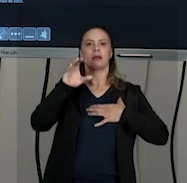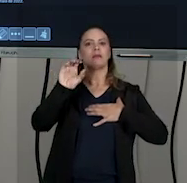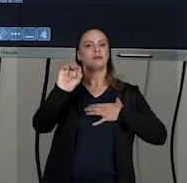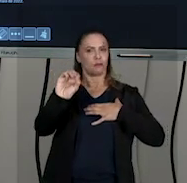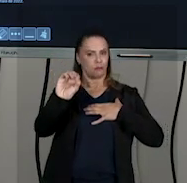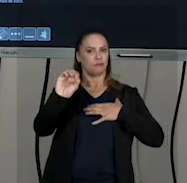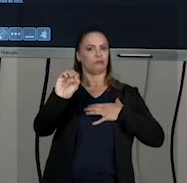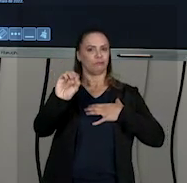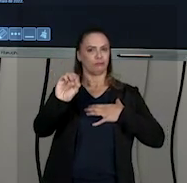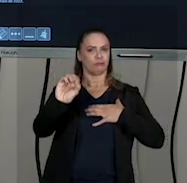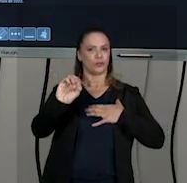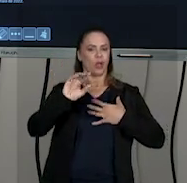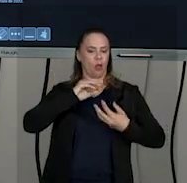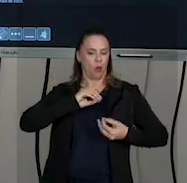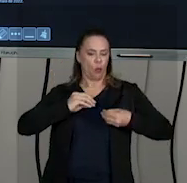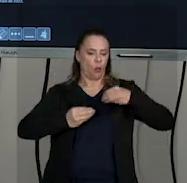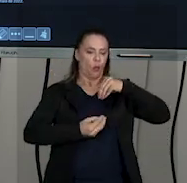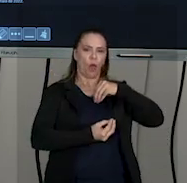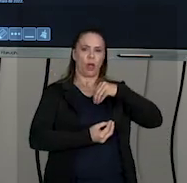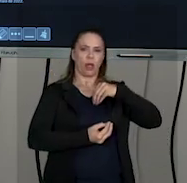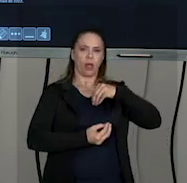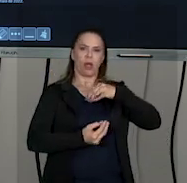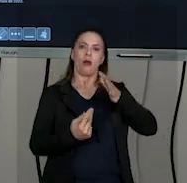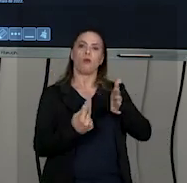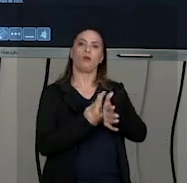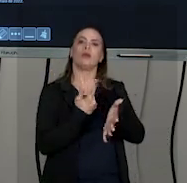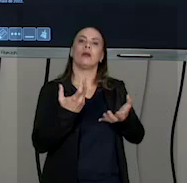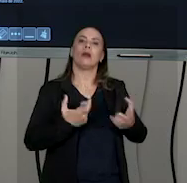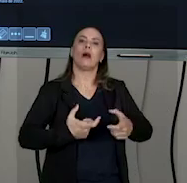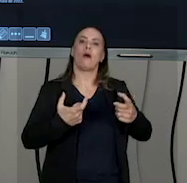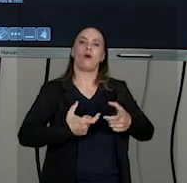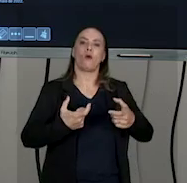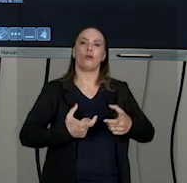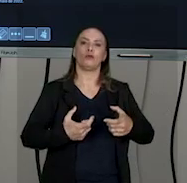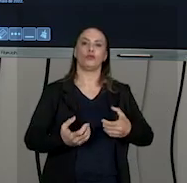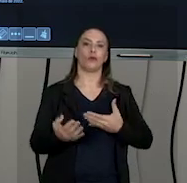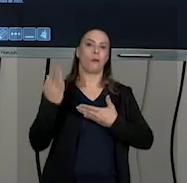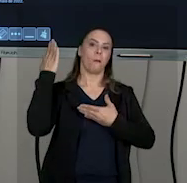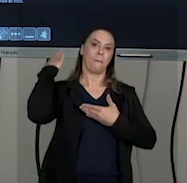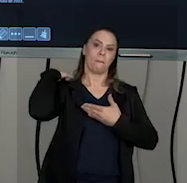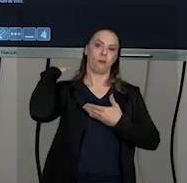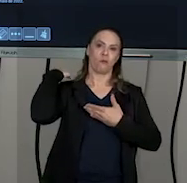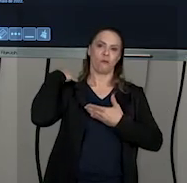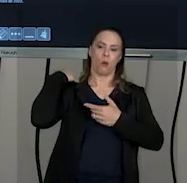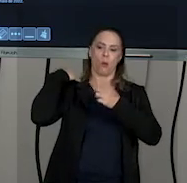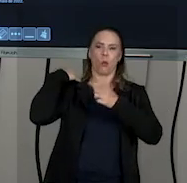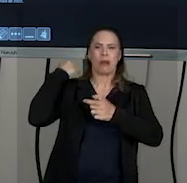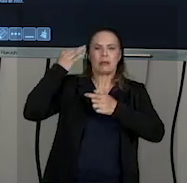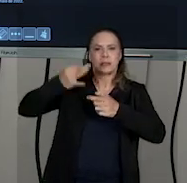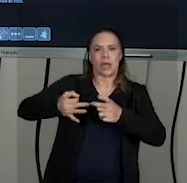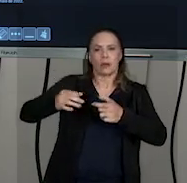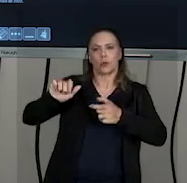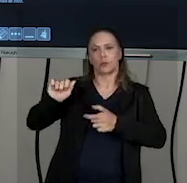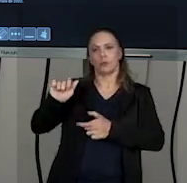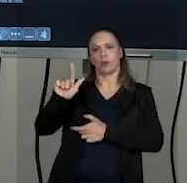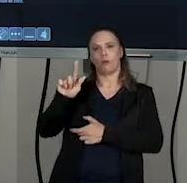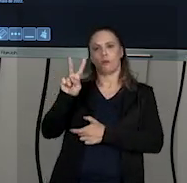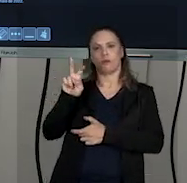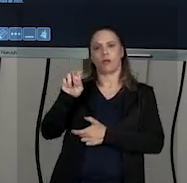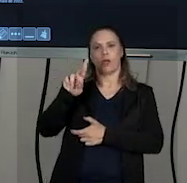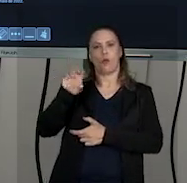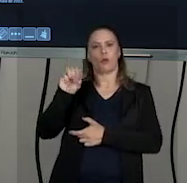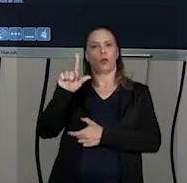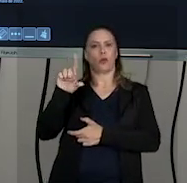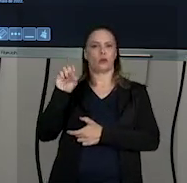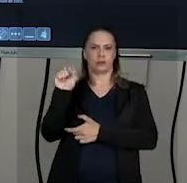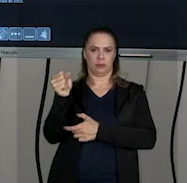dos alvéolos, tá? Que é a unidade funcional do pulmão. Beleza, trocou então.